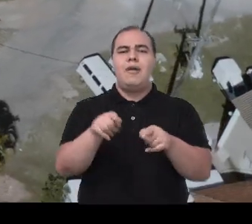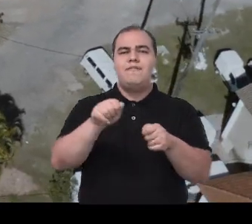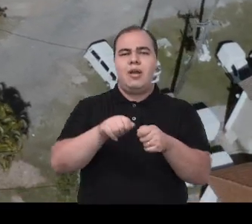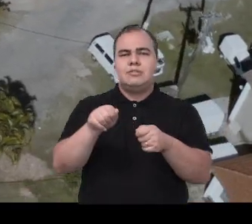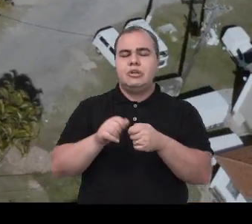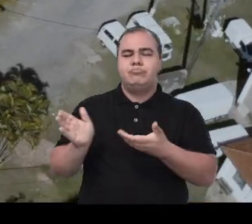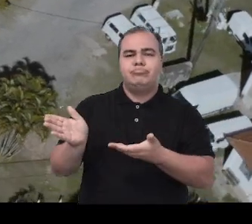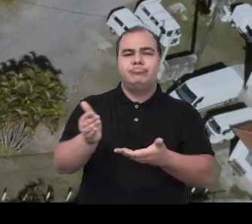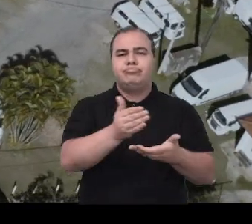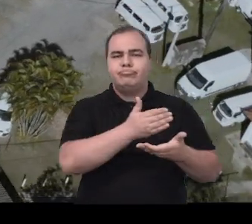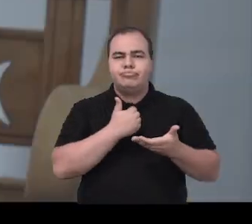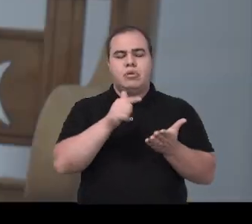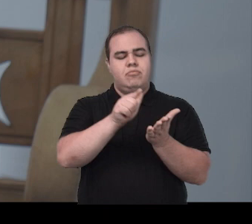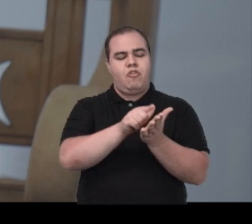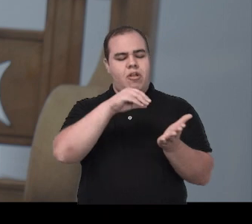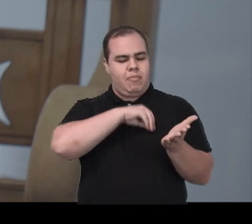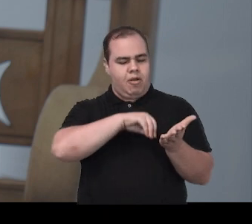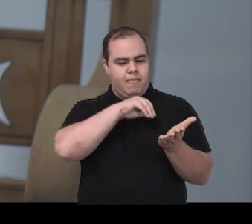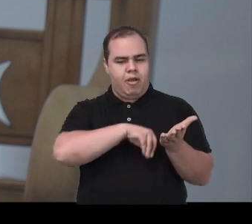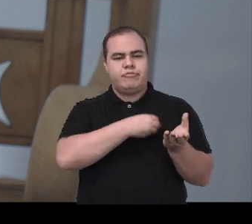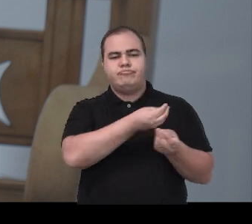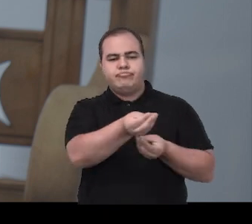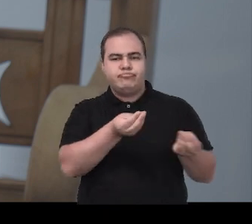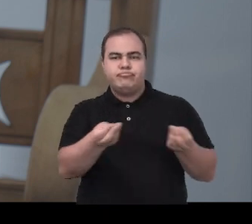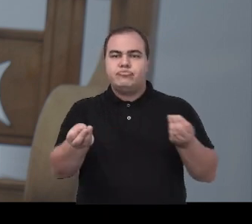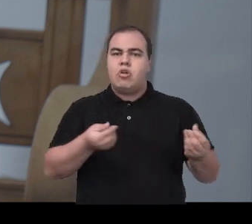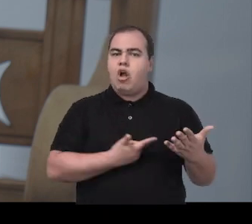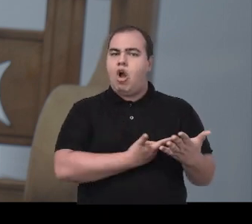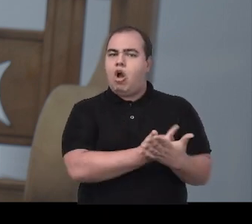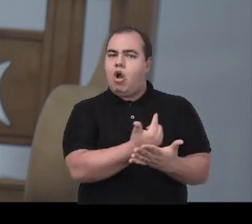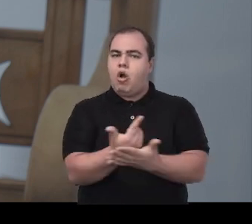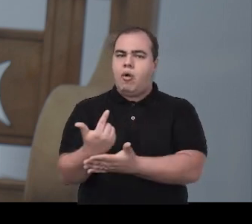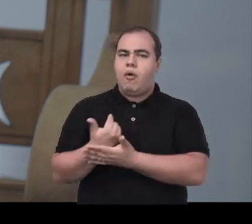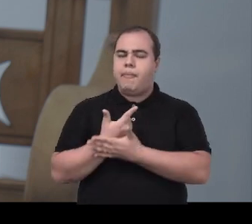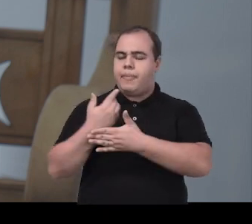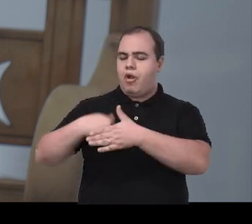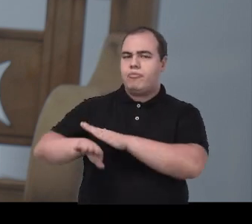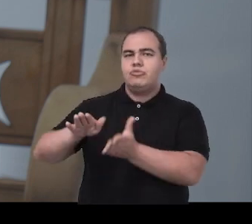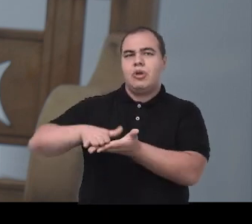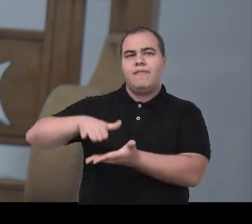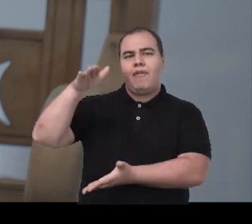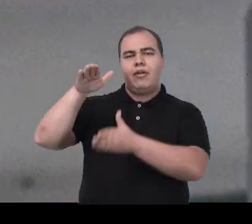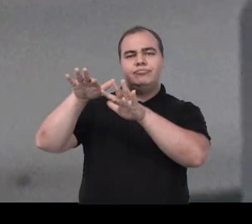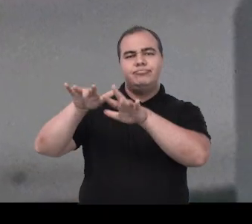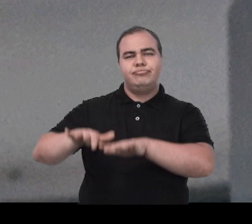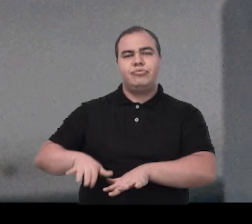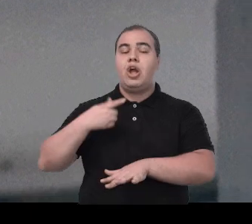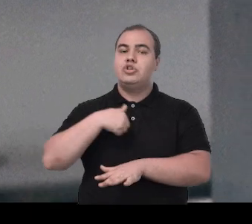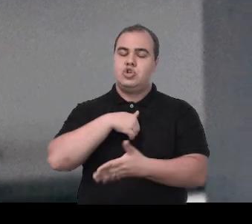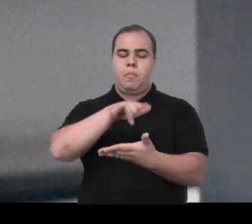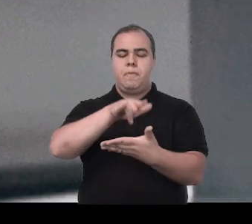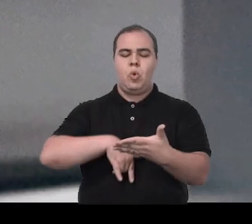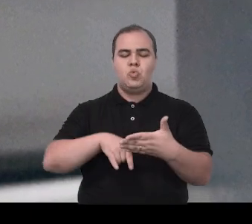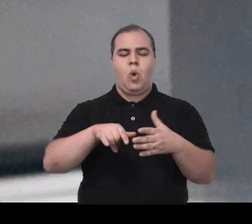fazia faturamento, folha de pagamento, compras, almoxarifado, e a gente fazia